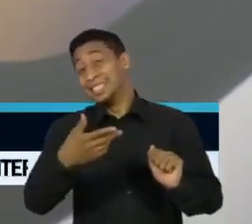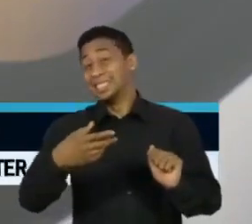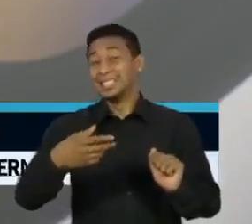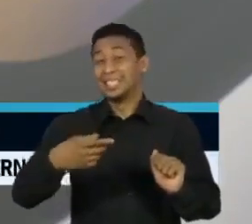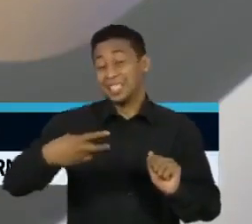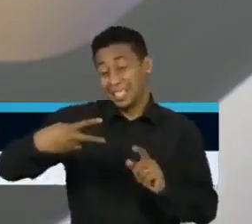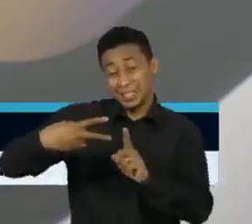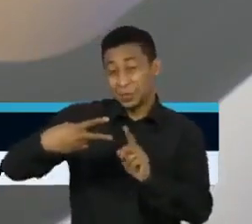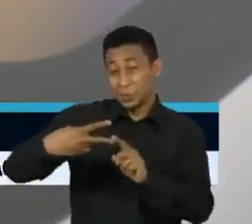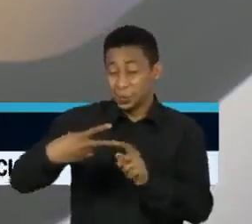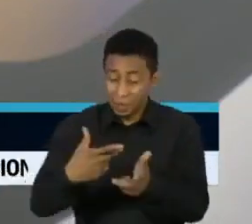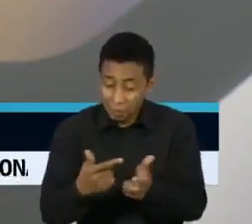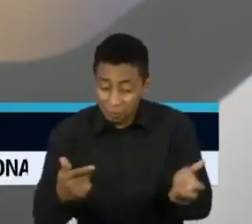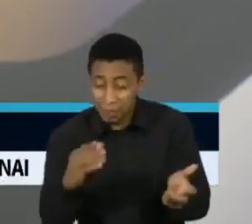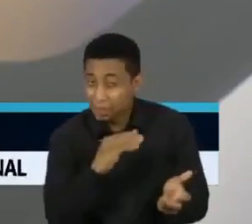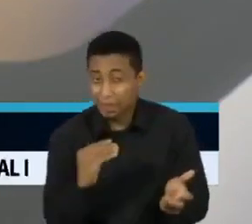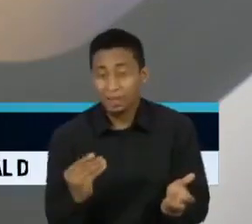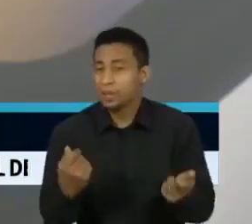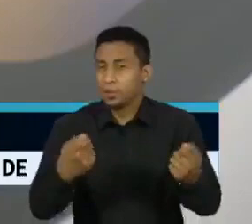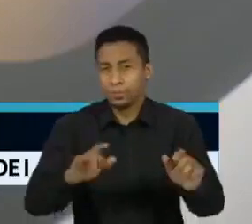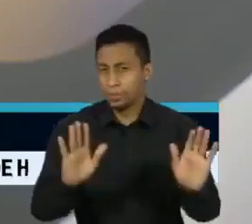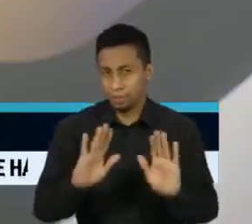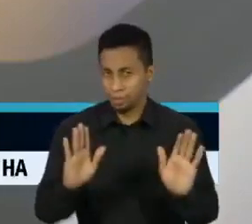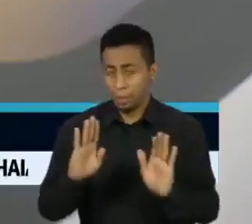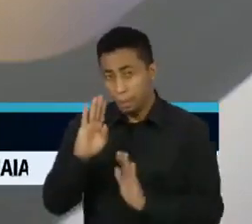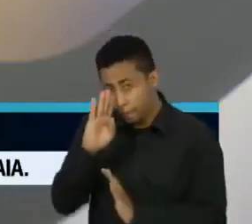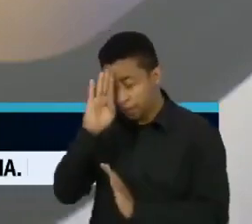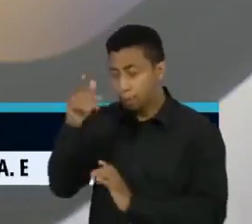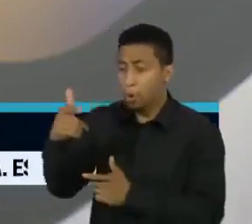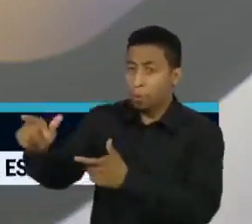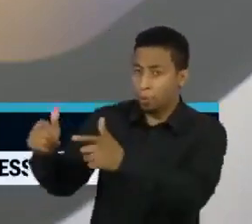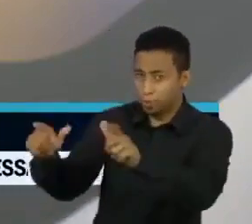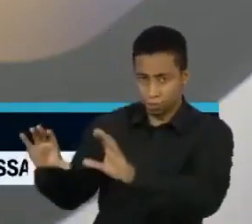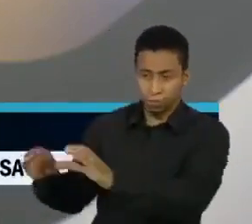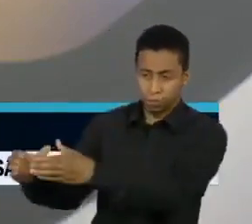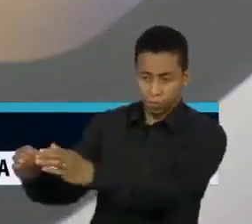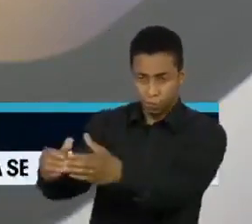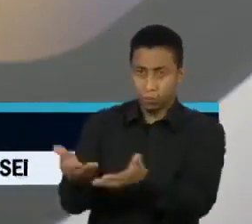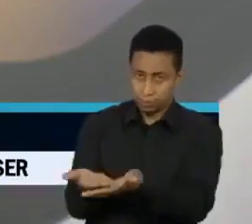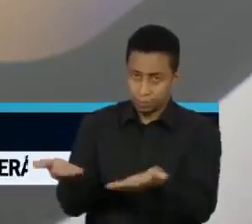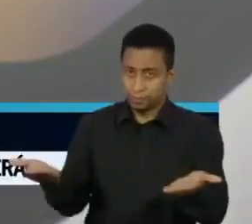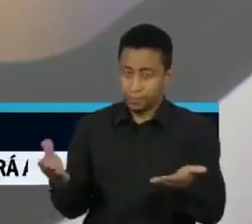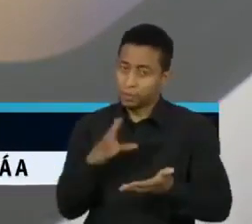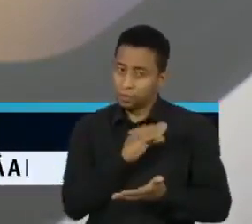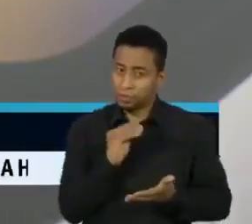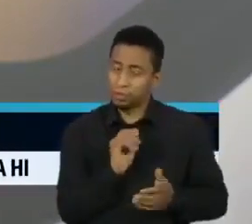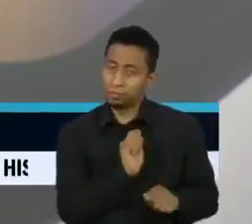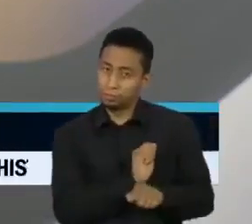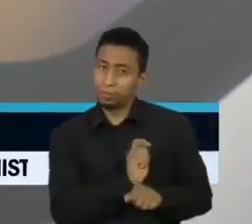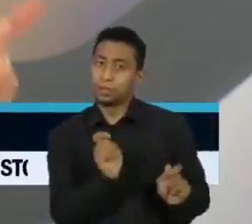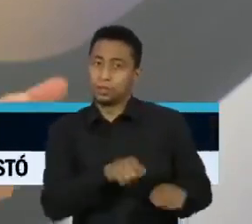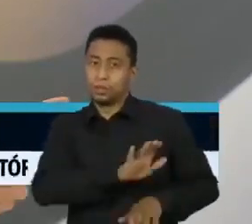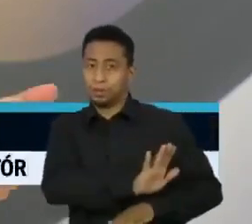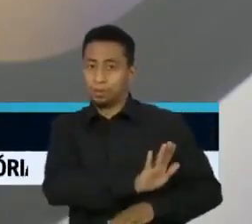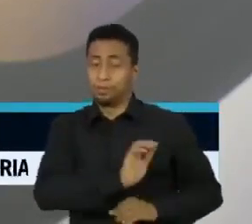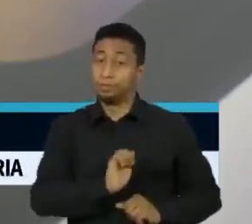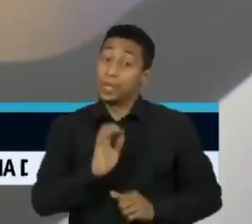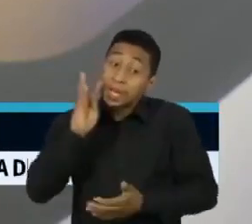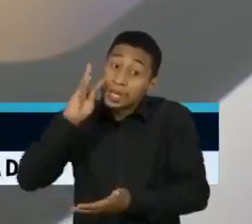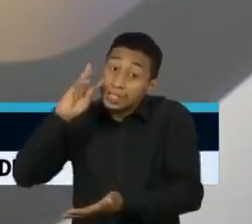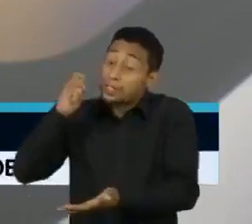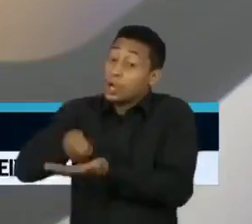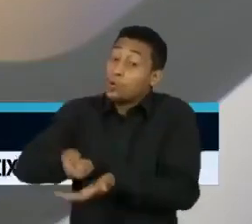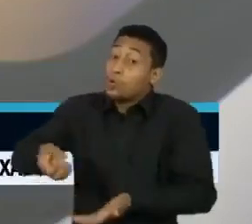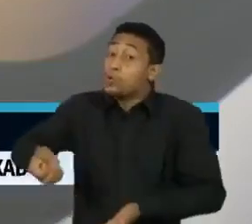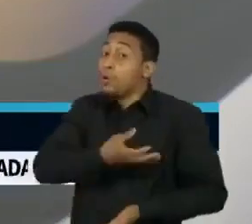"usar a segunda dose priorizar outras populações então é uma decisão bem a torneira EA obter vão